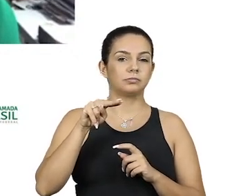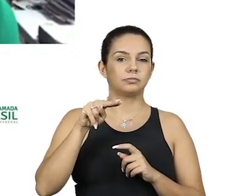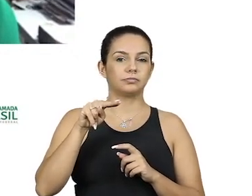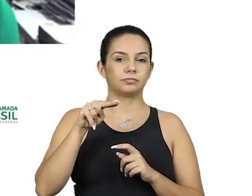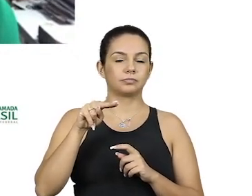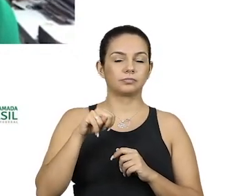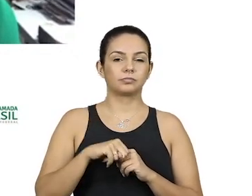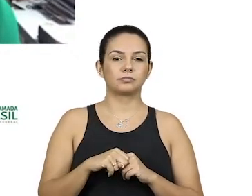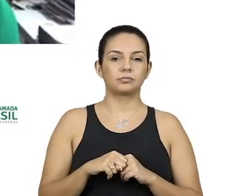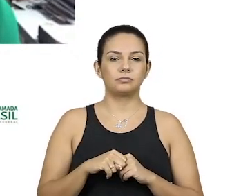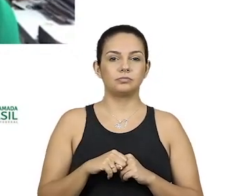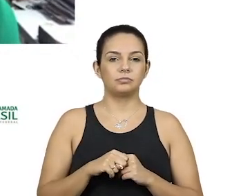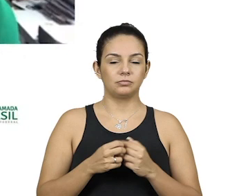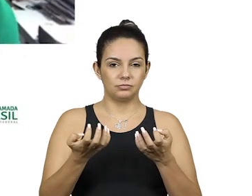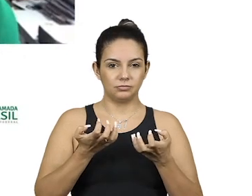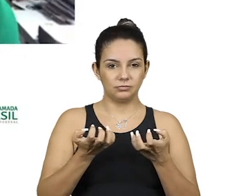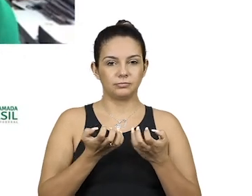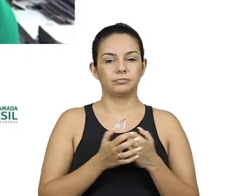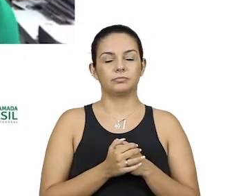quis